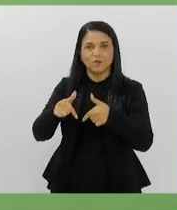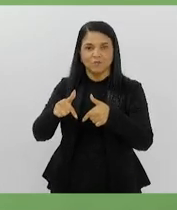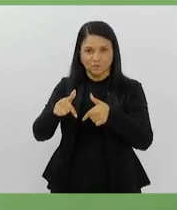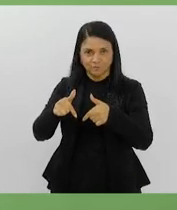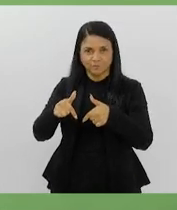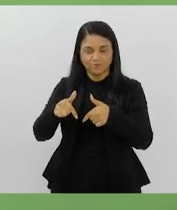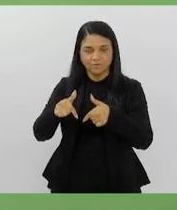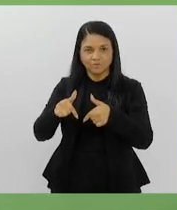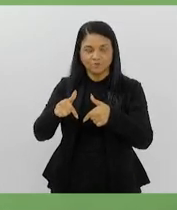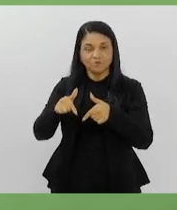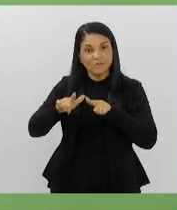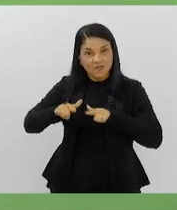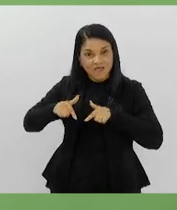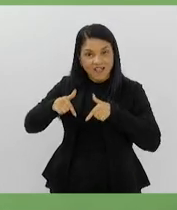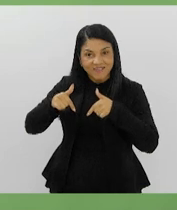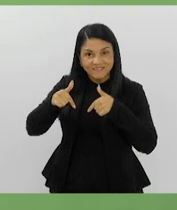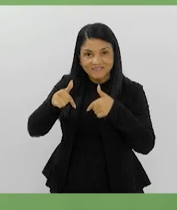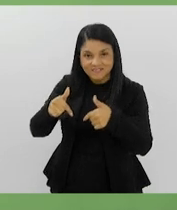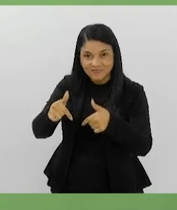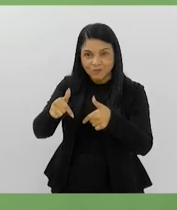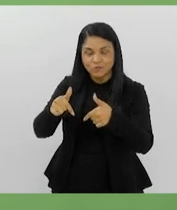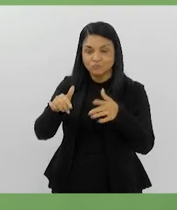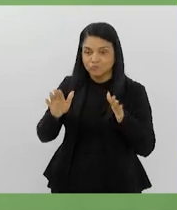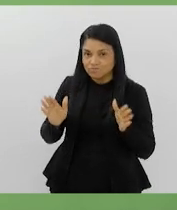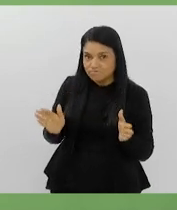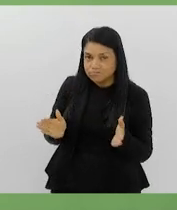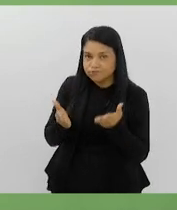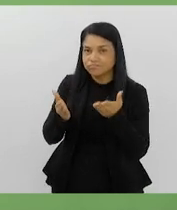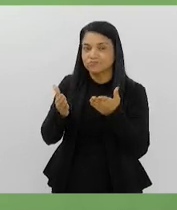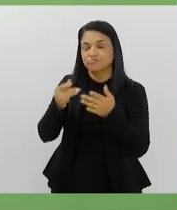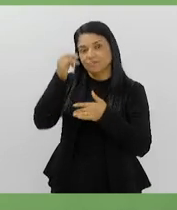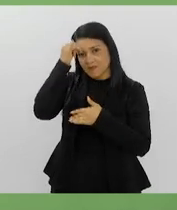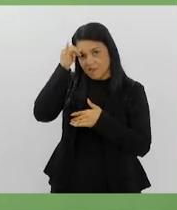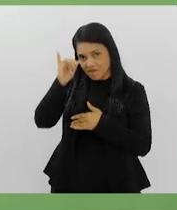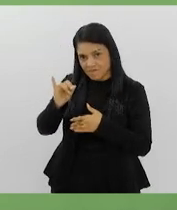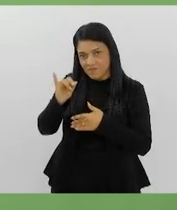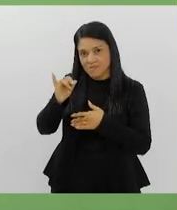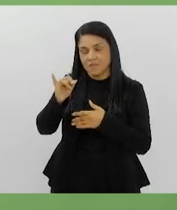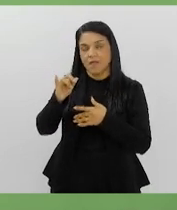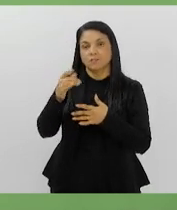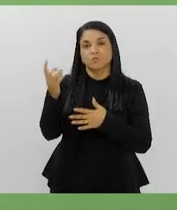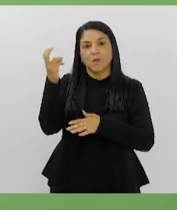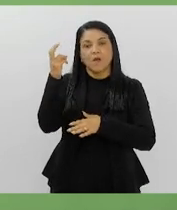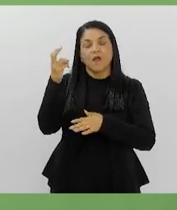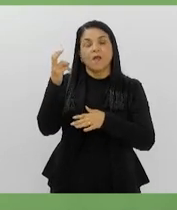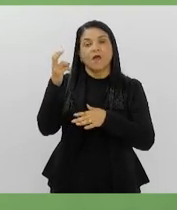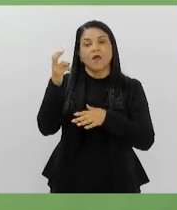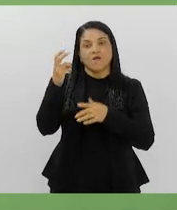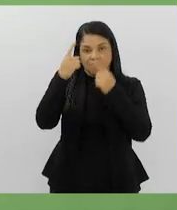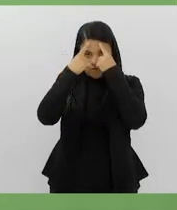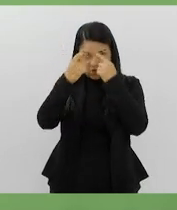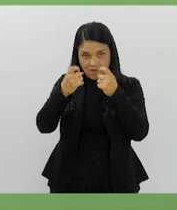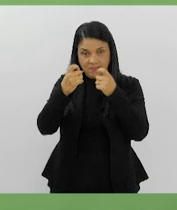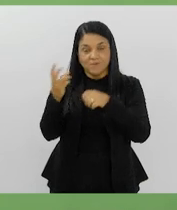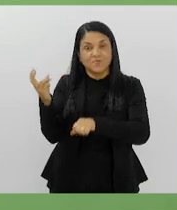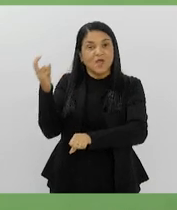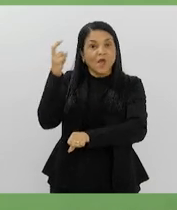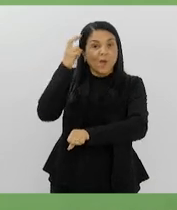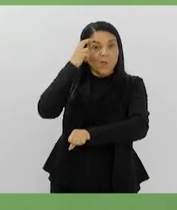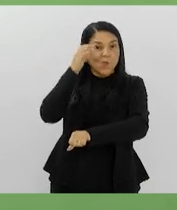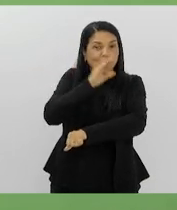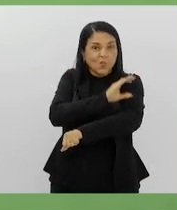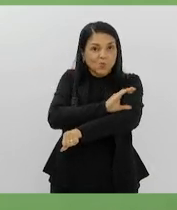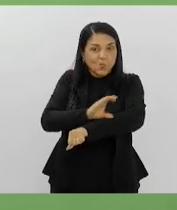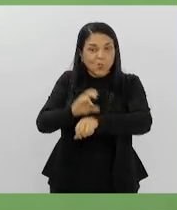ação de promoção e de prevenção de uma cultura de paz, ela é muito eficaz